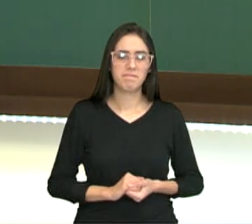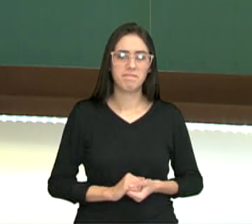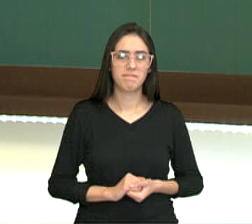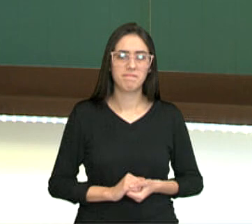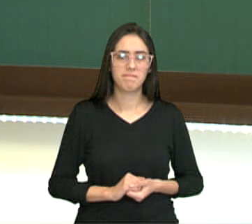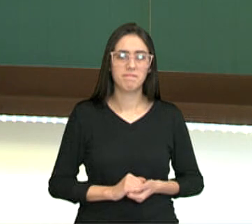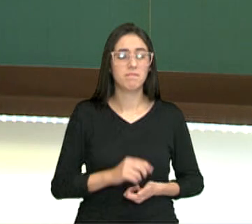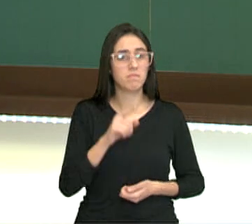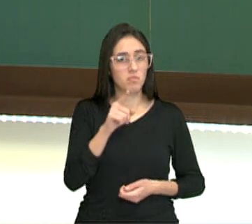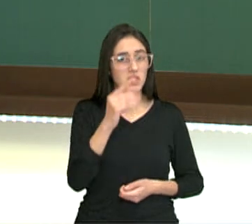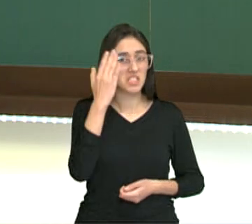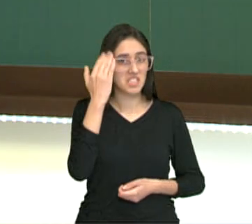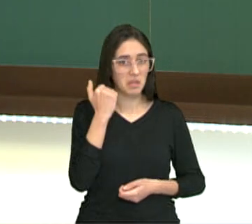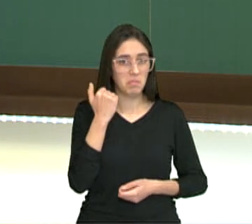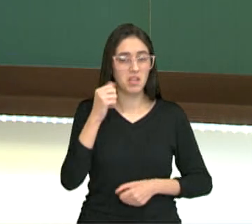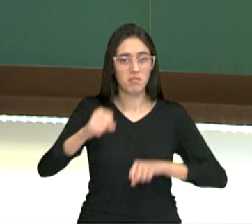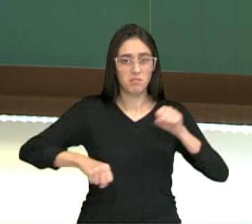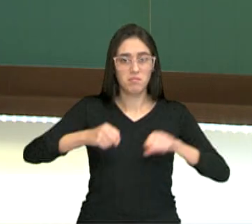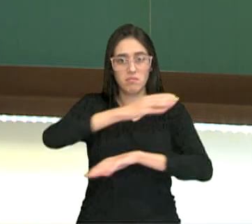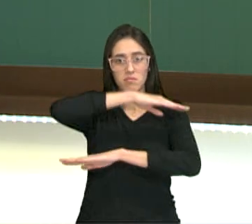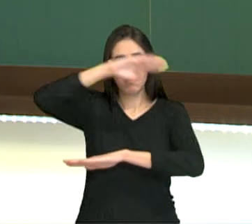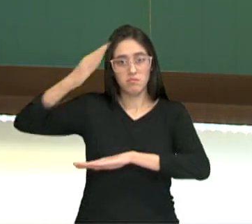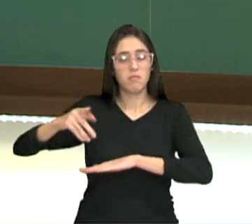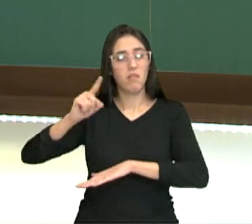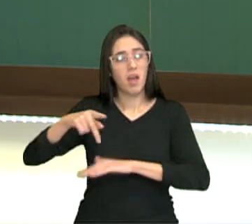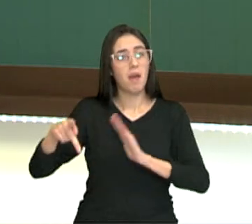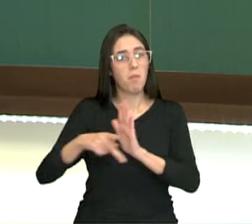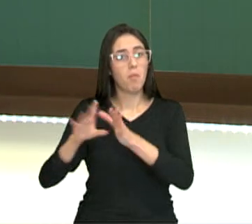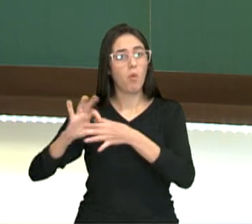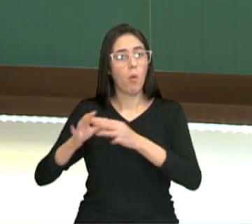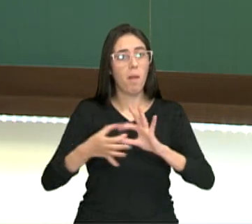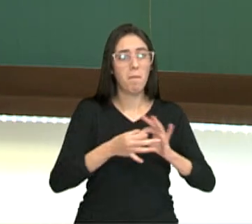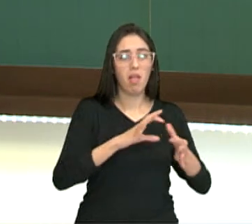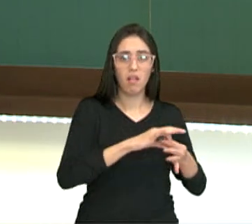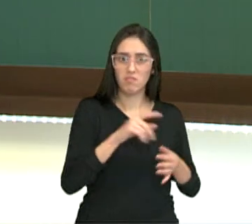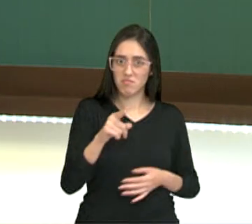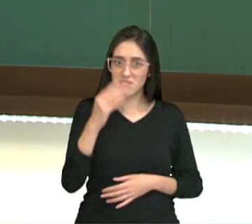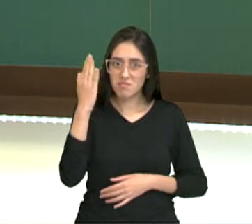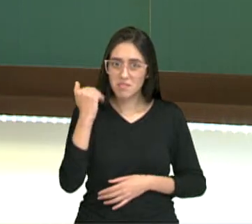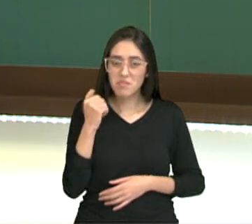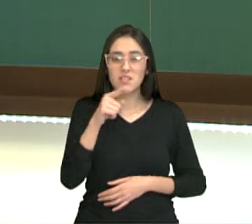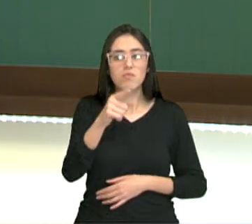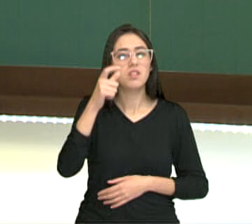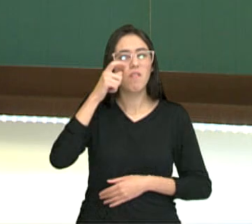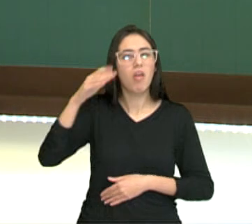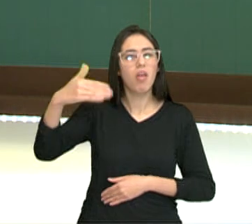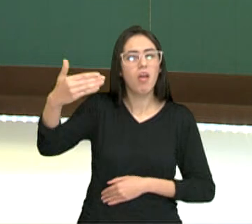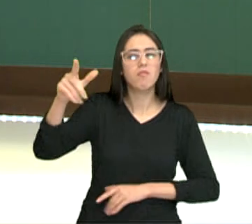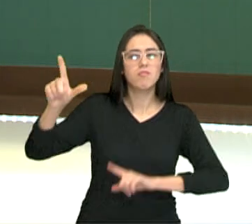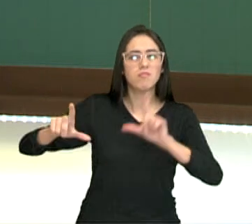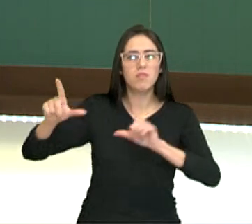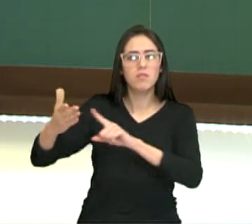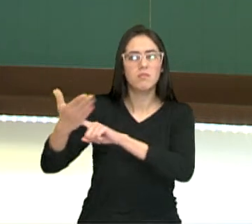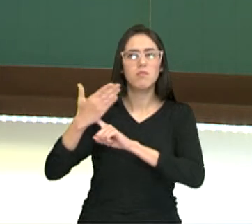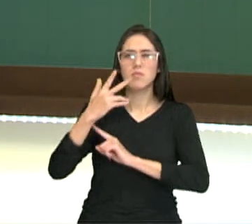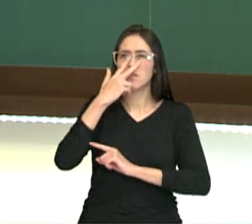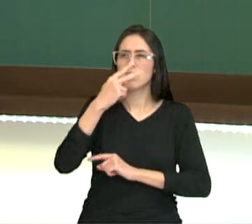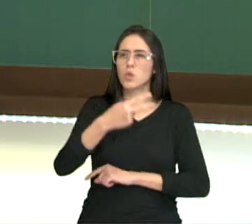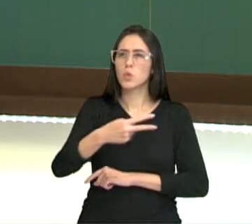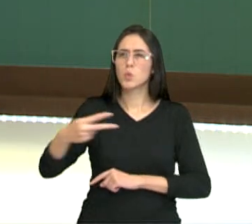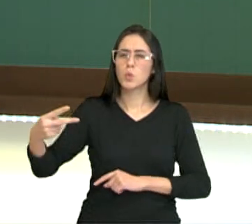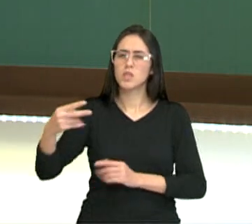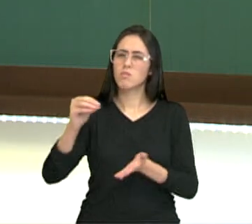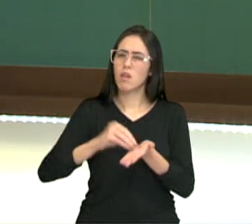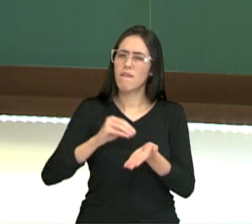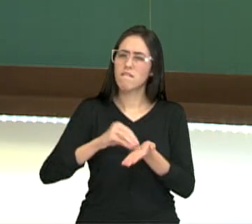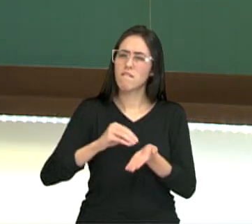Vocês sabiam que o mountain bike é um esporte olímpico? Observem também agora nas próximas Olimpíadas, estamos a 15 dias, um pouquinho mais, um pouquinho